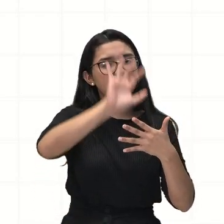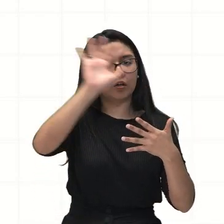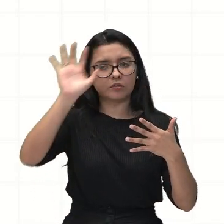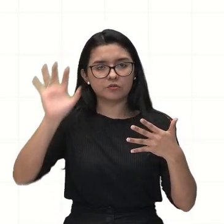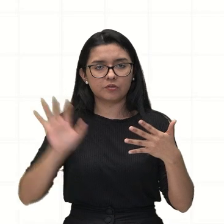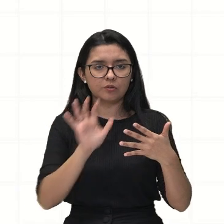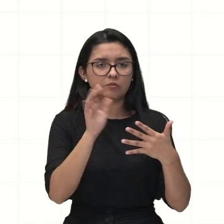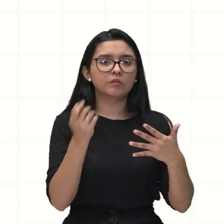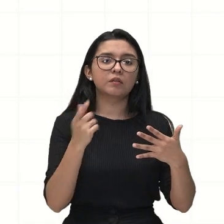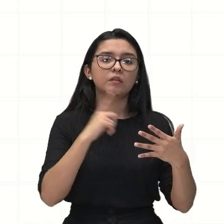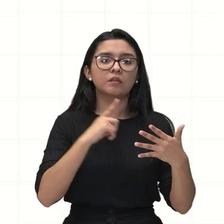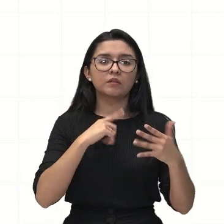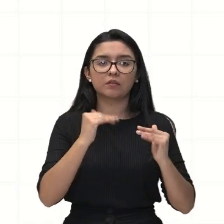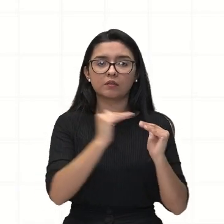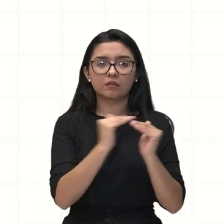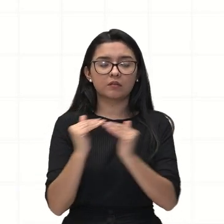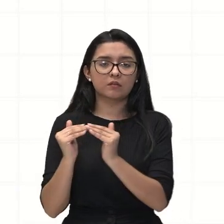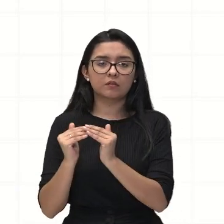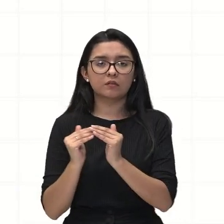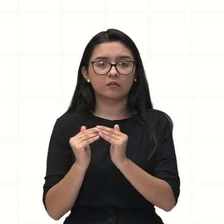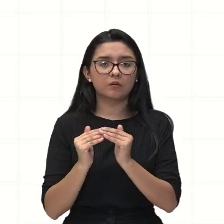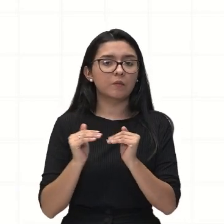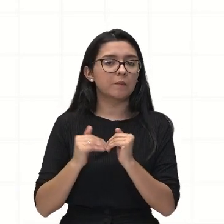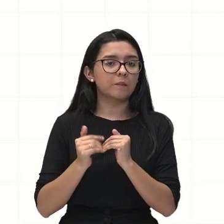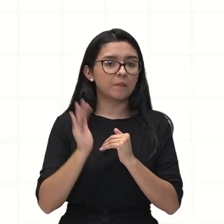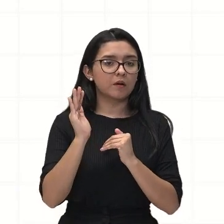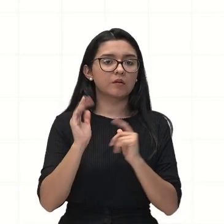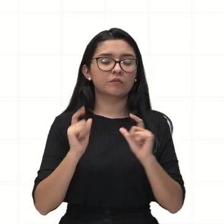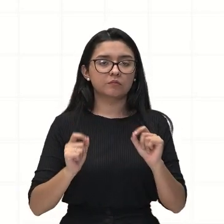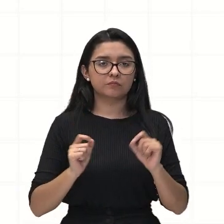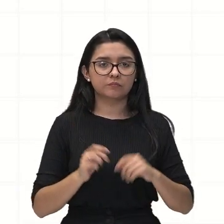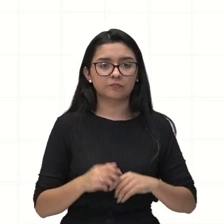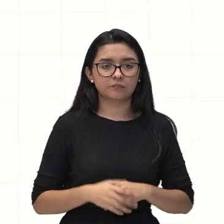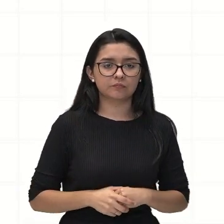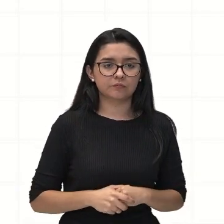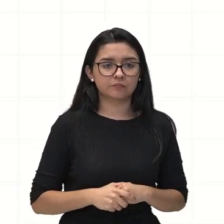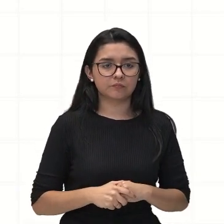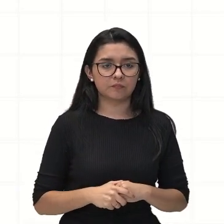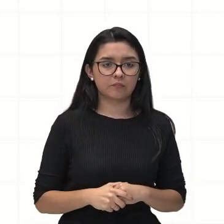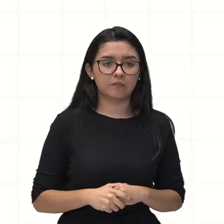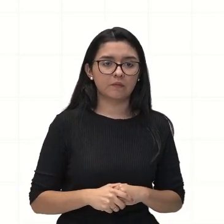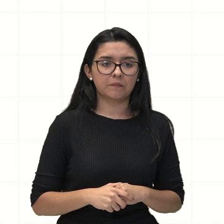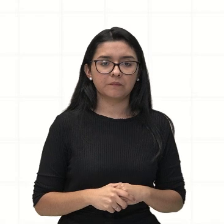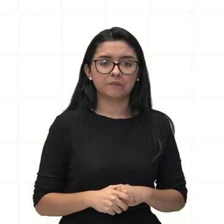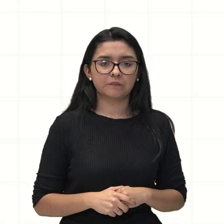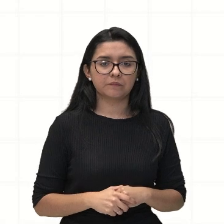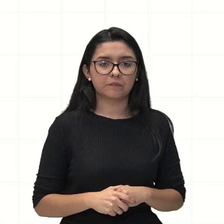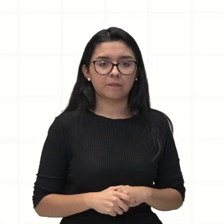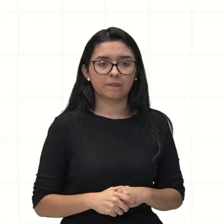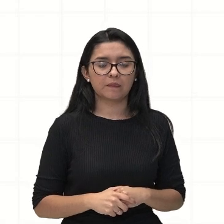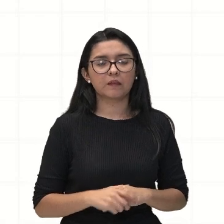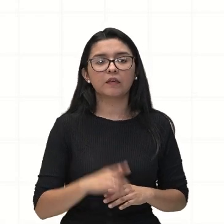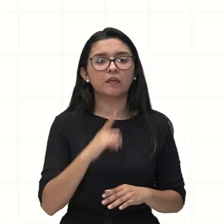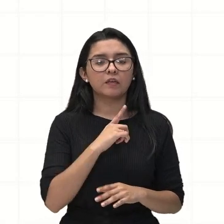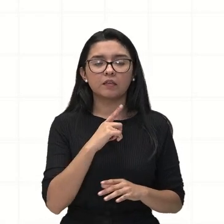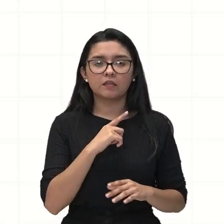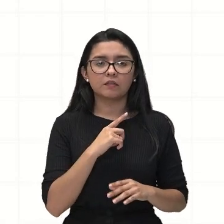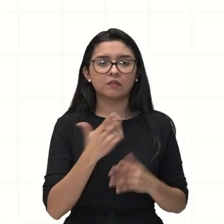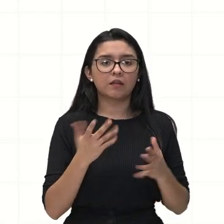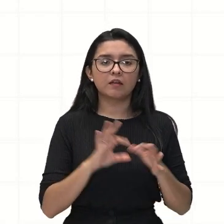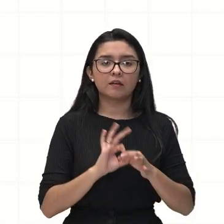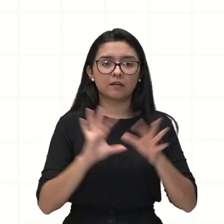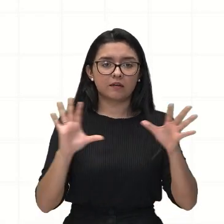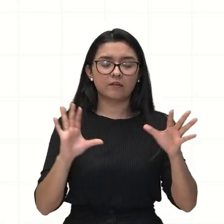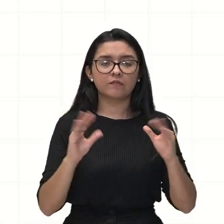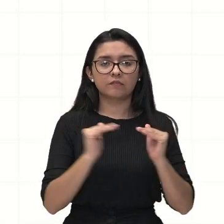possui domicílios, né, com o maior número de, né, que não são ocupados, ou seja, que são